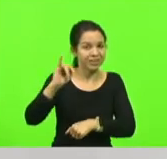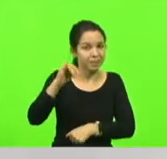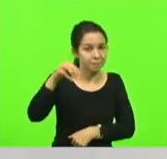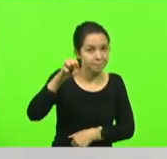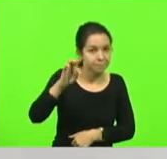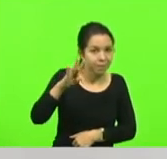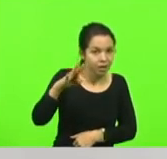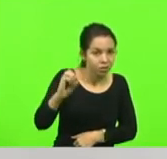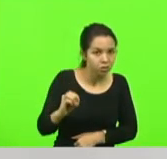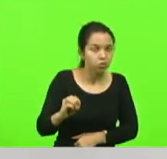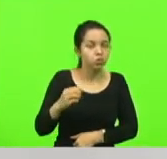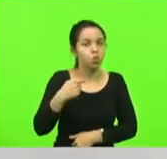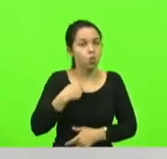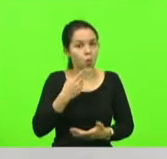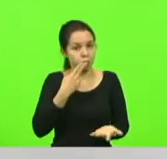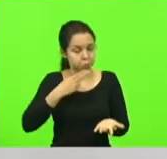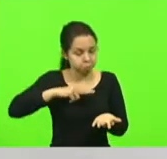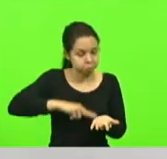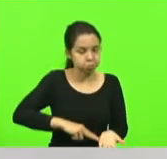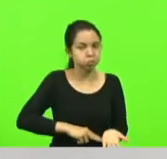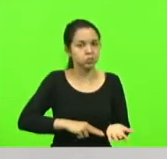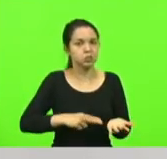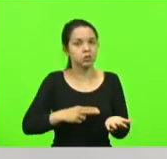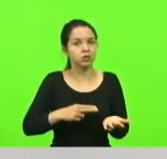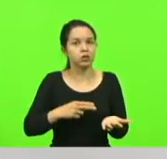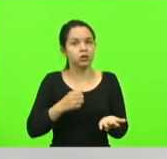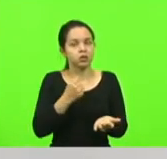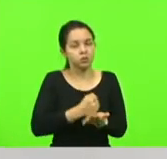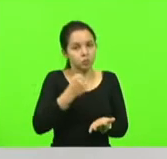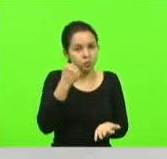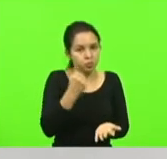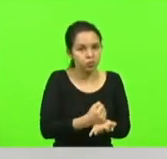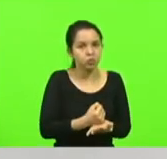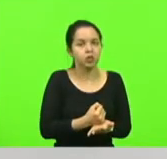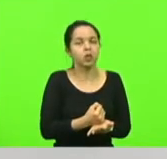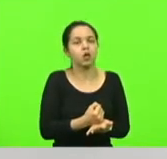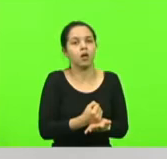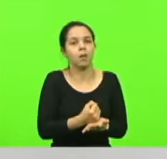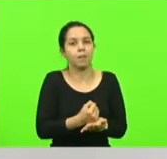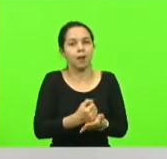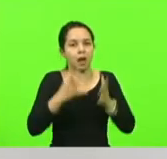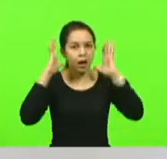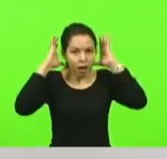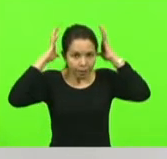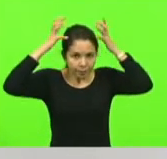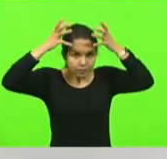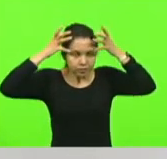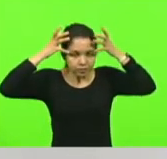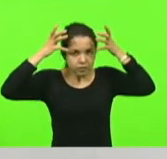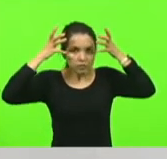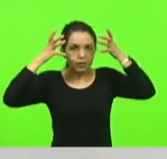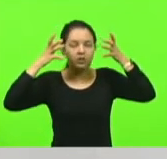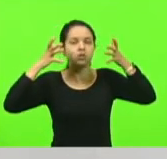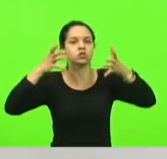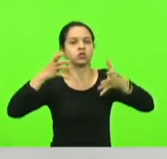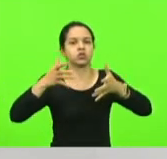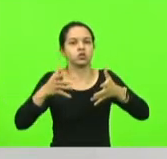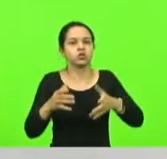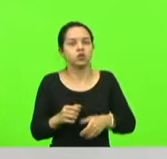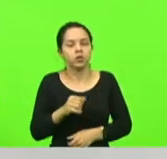e impressão do selo de certificação, especificamente para capacete de condutores e passageiros de